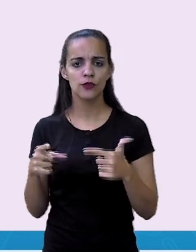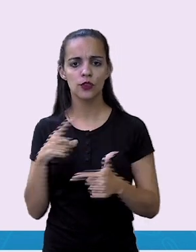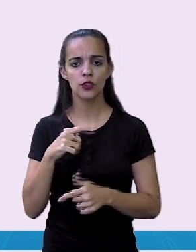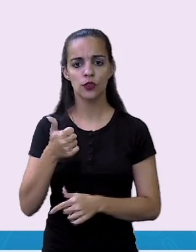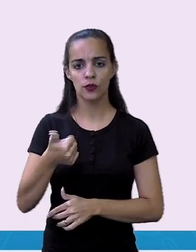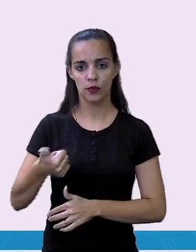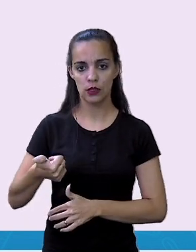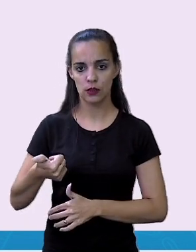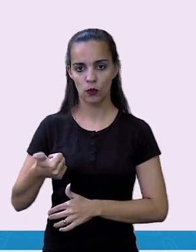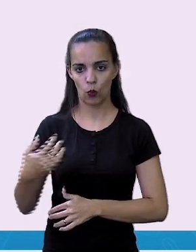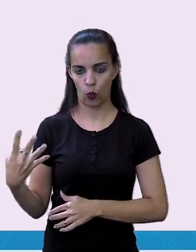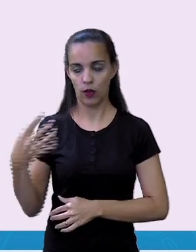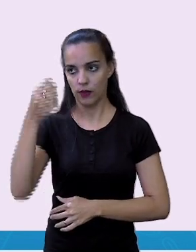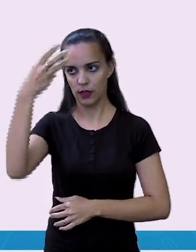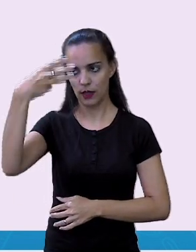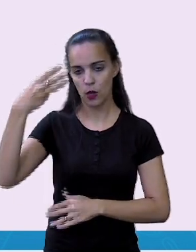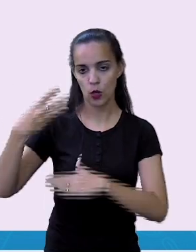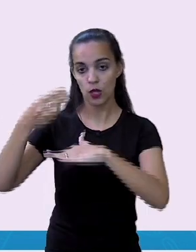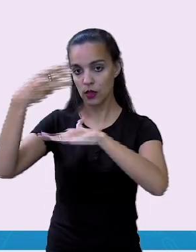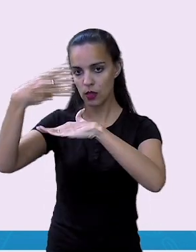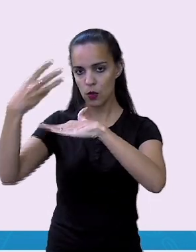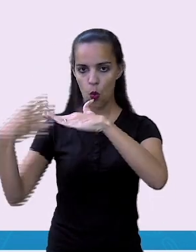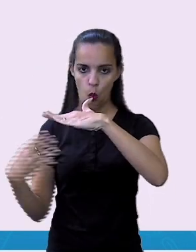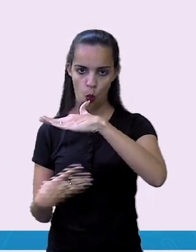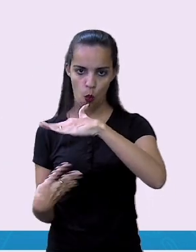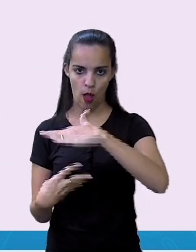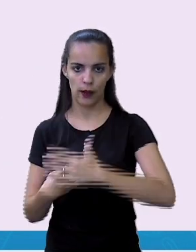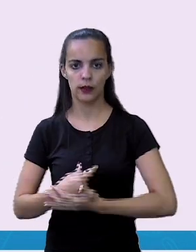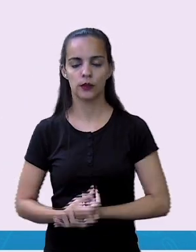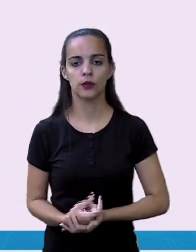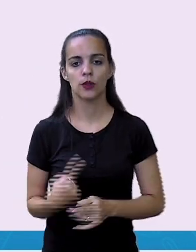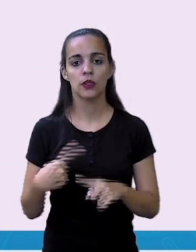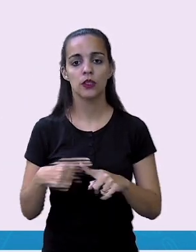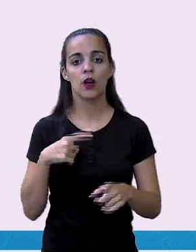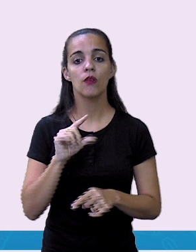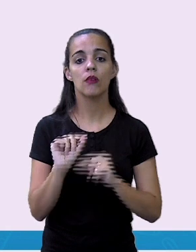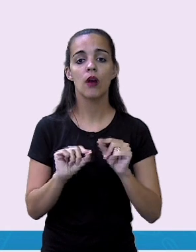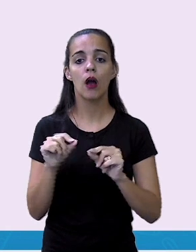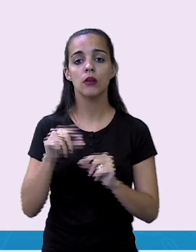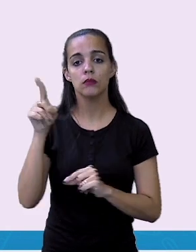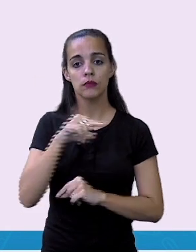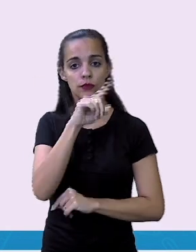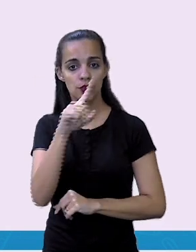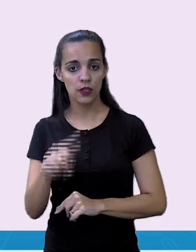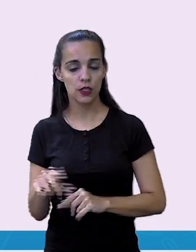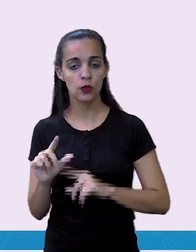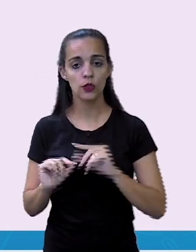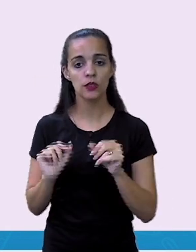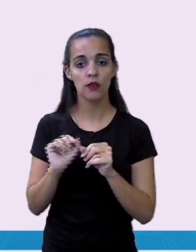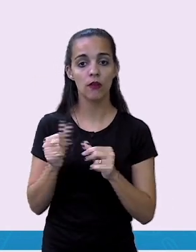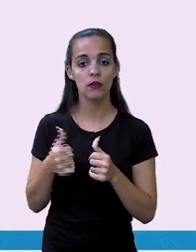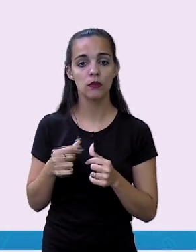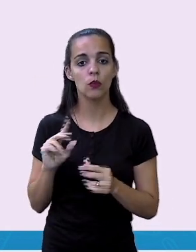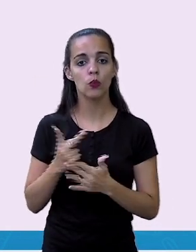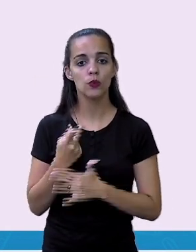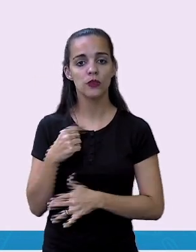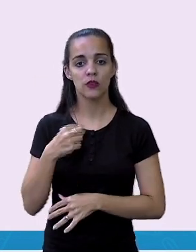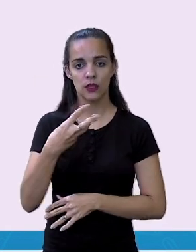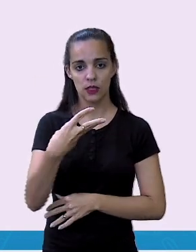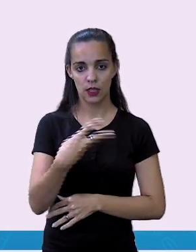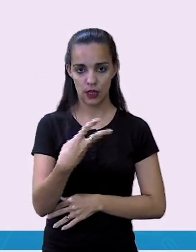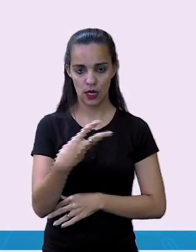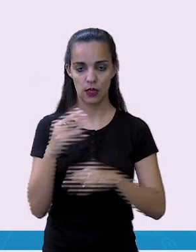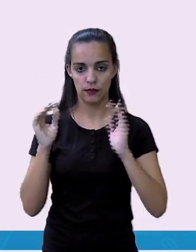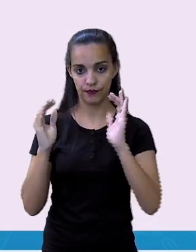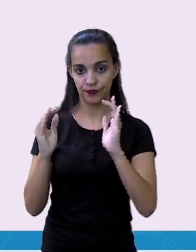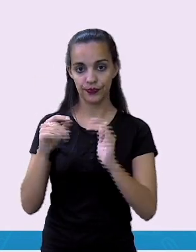3 para 4. O produto dos meios é igual ao produto dos extremos. 3, que